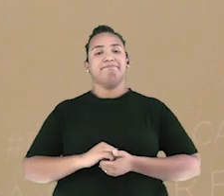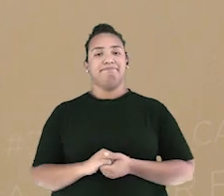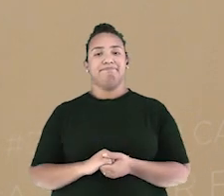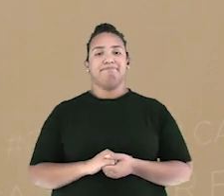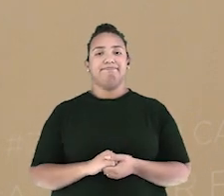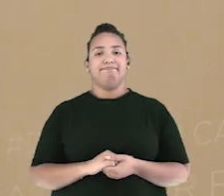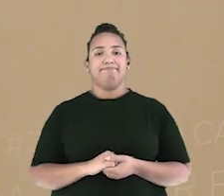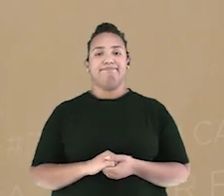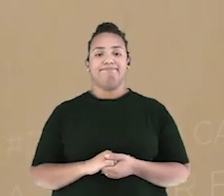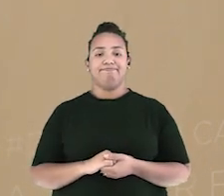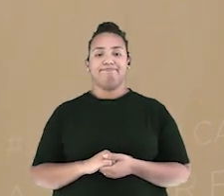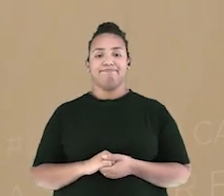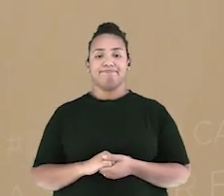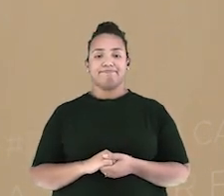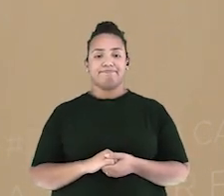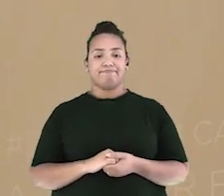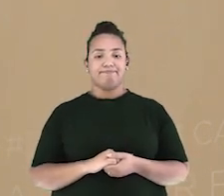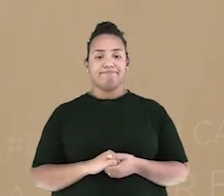lá!